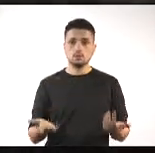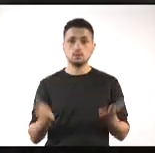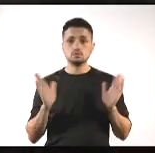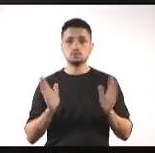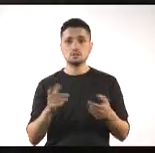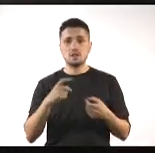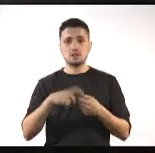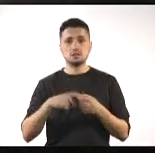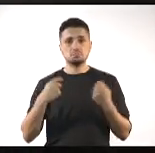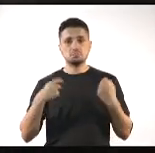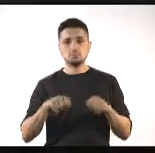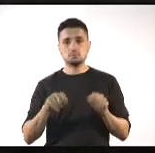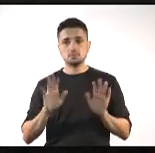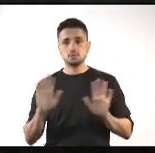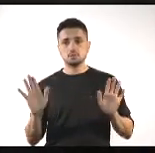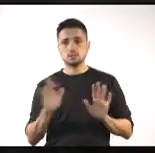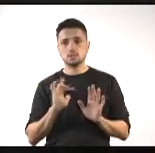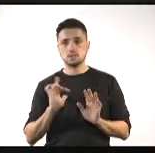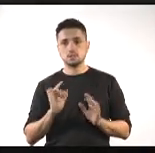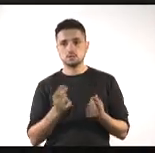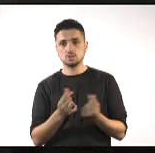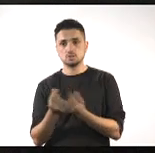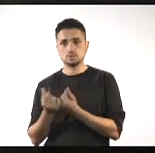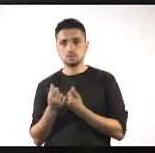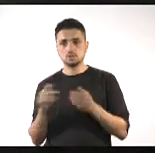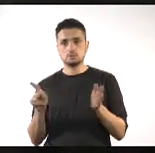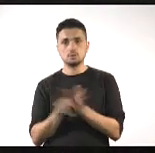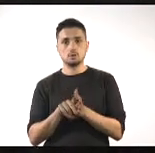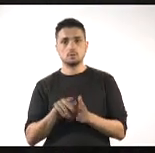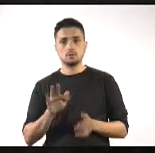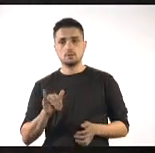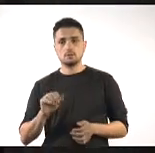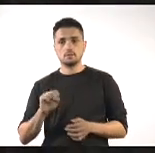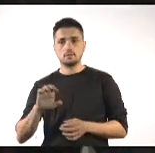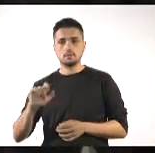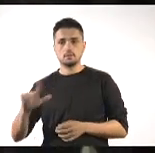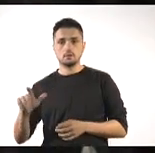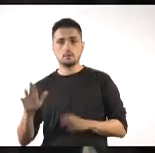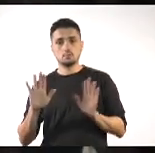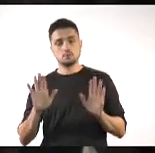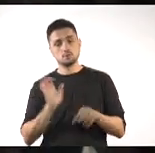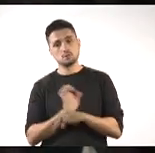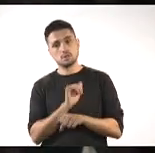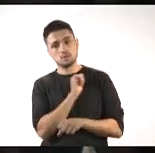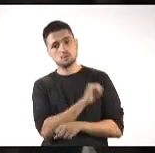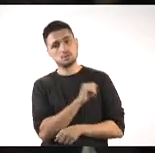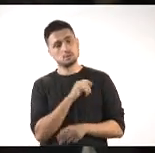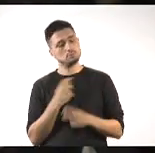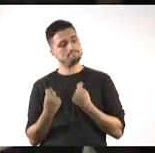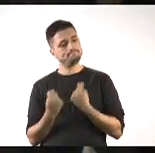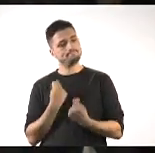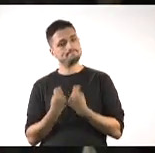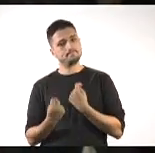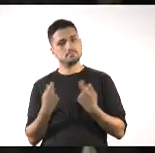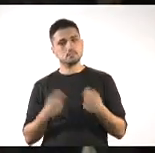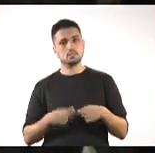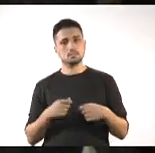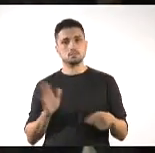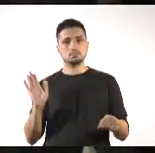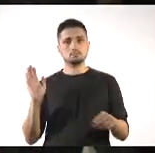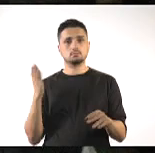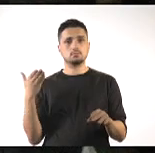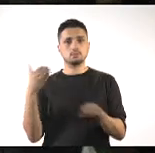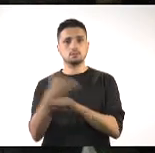não incida em violação do regime de recuperação fiscal desde que o Estado do Rio de Janeiro dê a contrapartida necessária para o